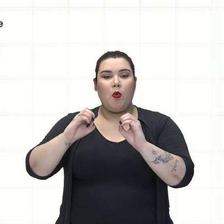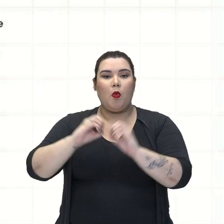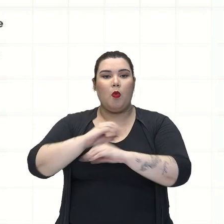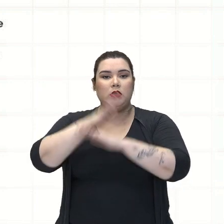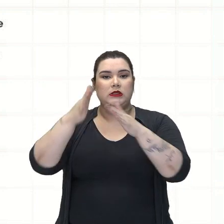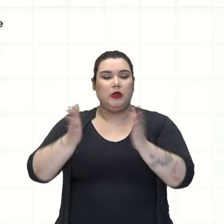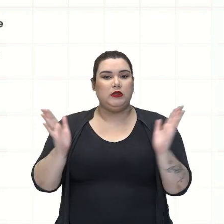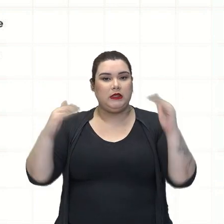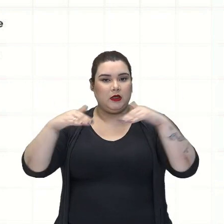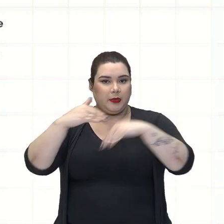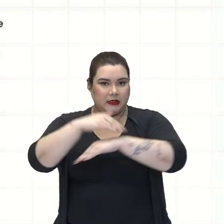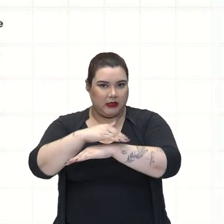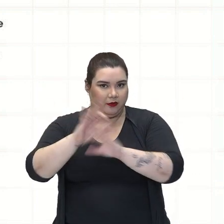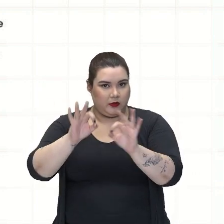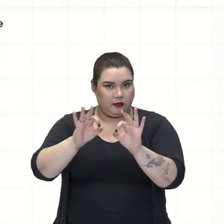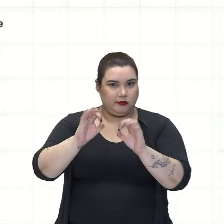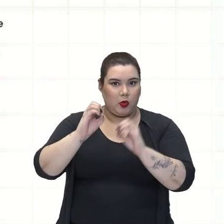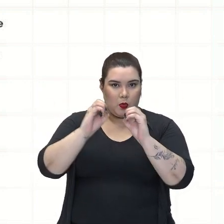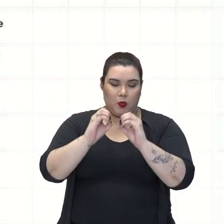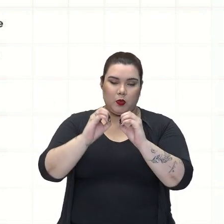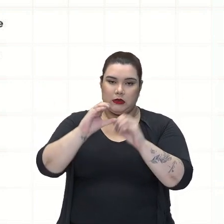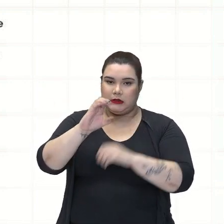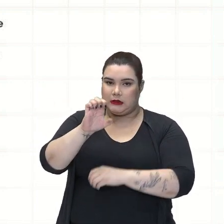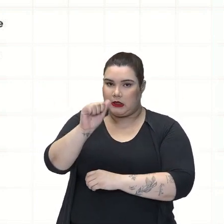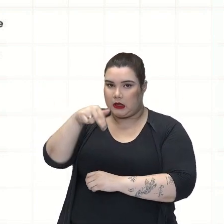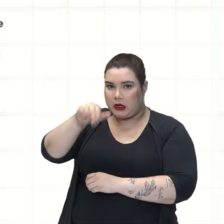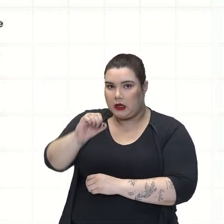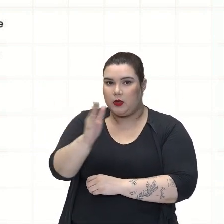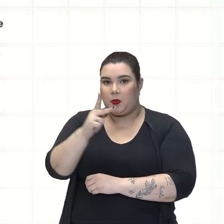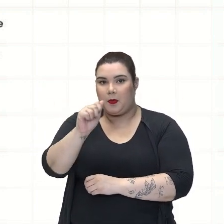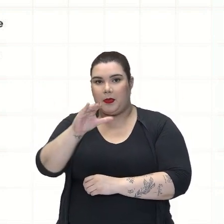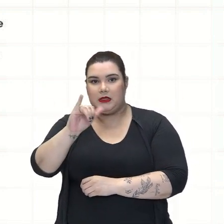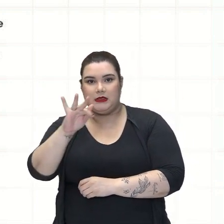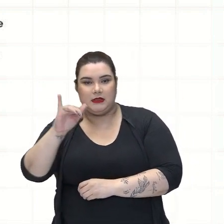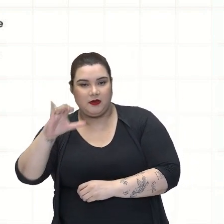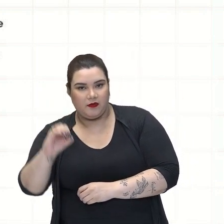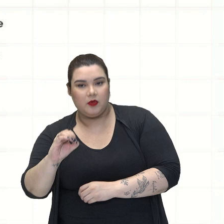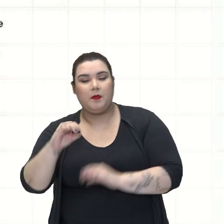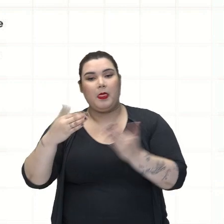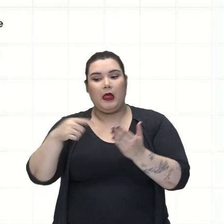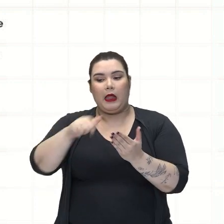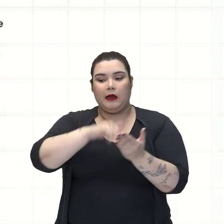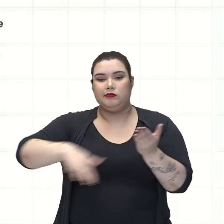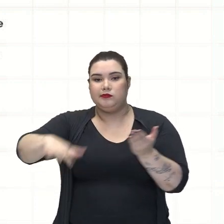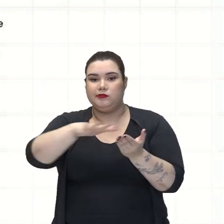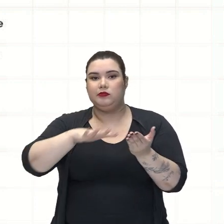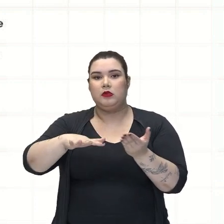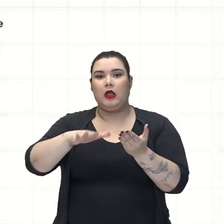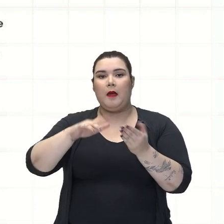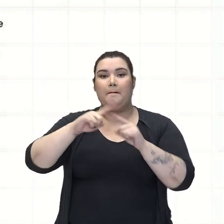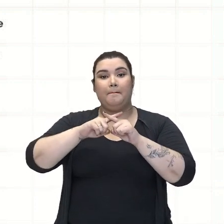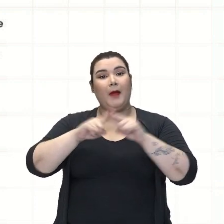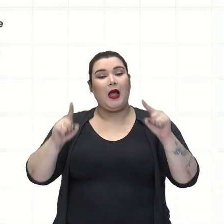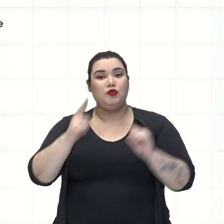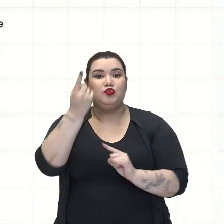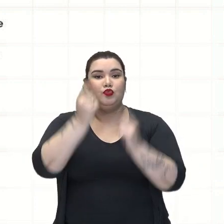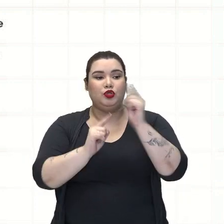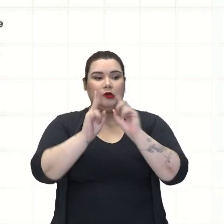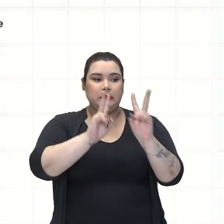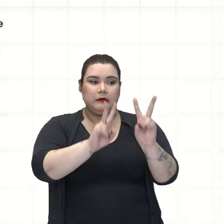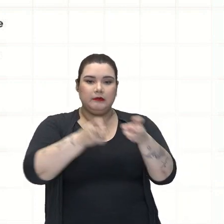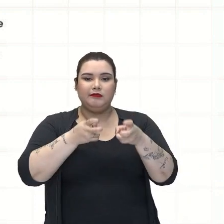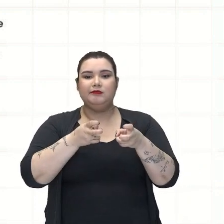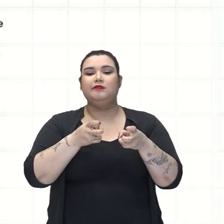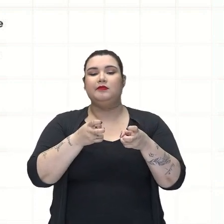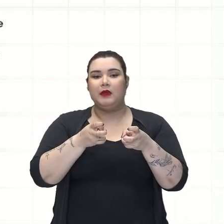acesso à pesca e etc, economia, né? Mas aí esse território acabou ficando com o Chile, e tem até o